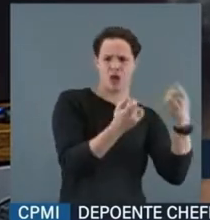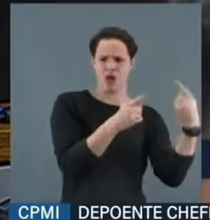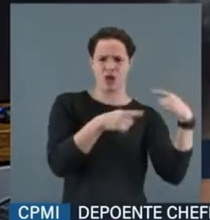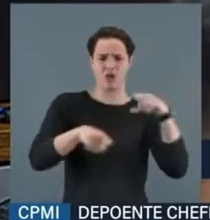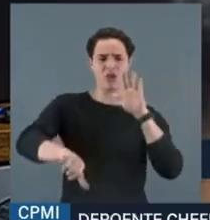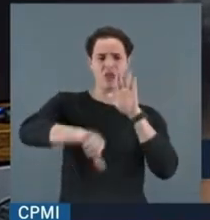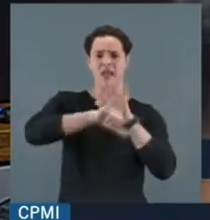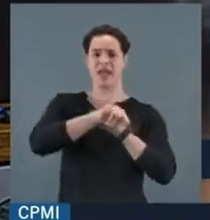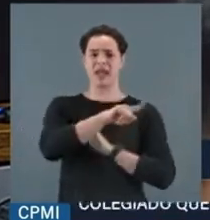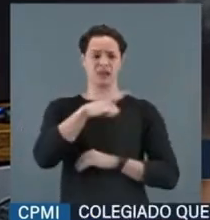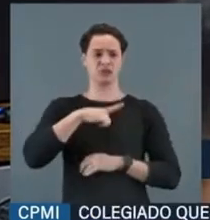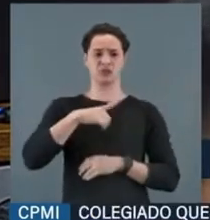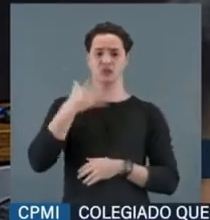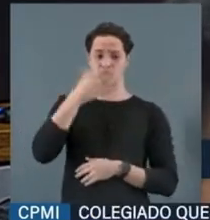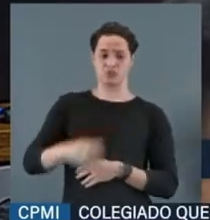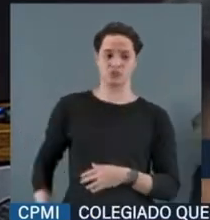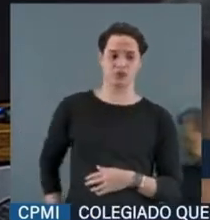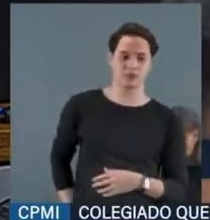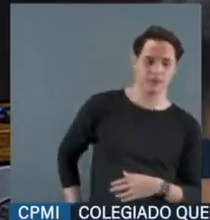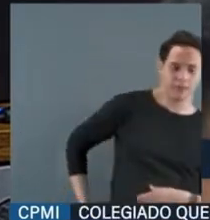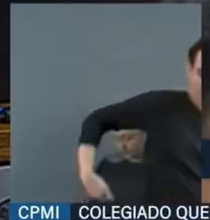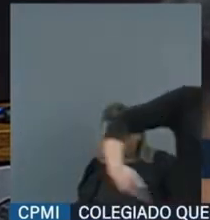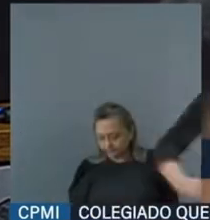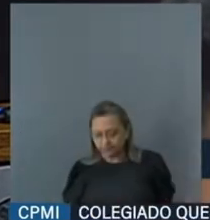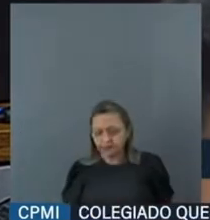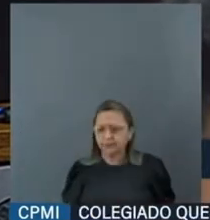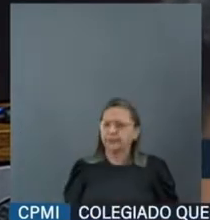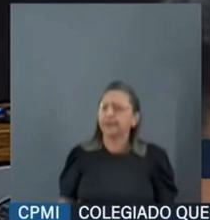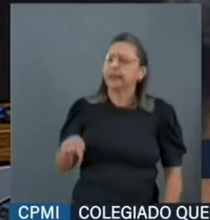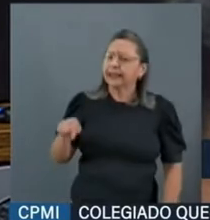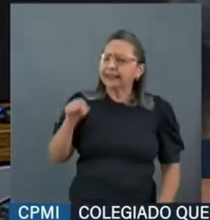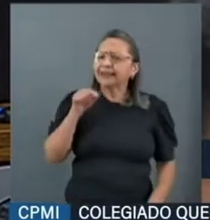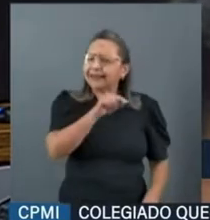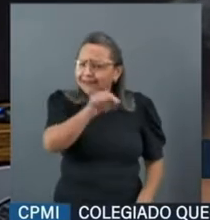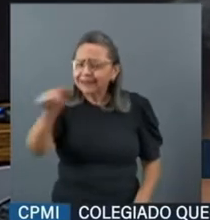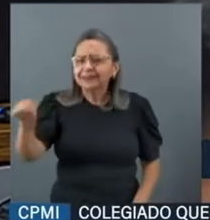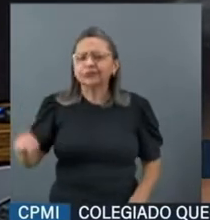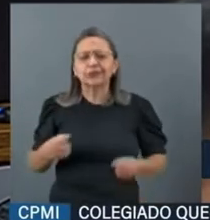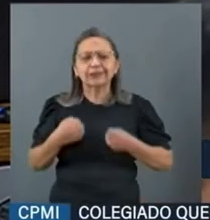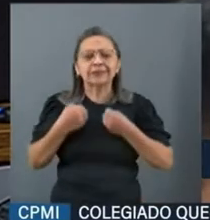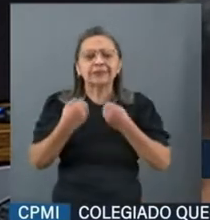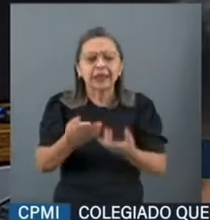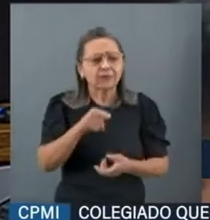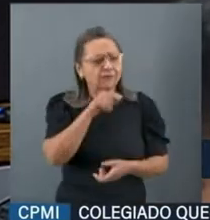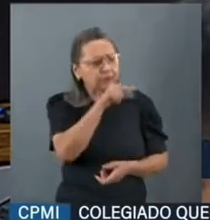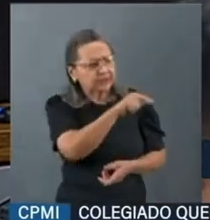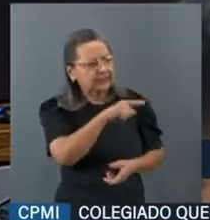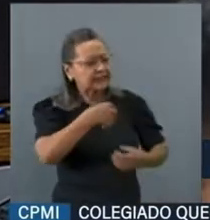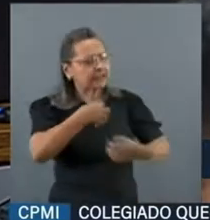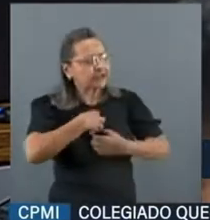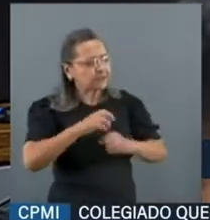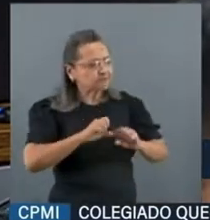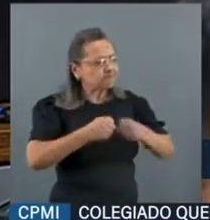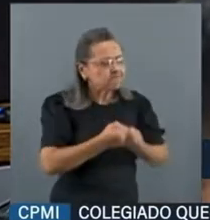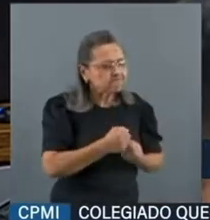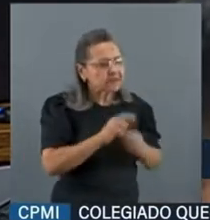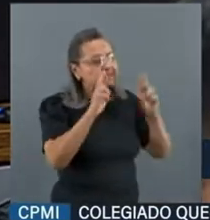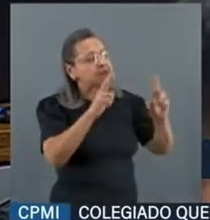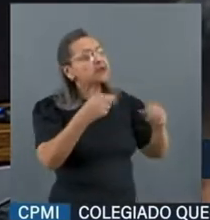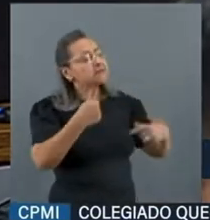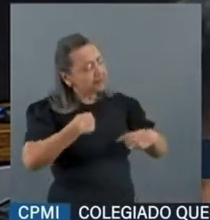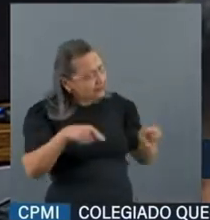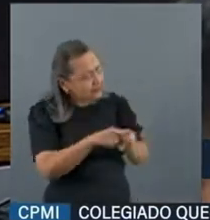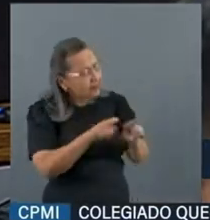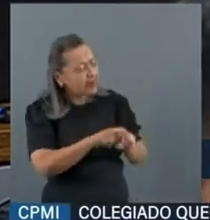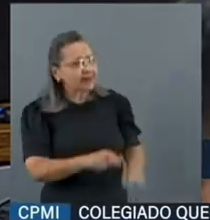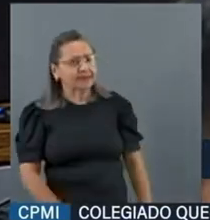no Brasil ele tinha um discurso muito forte e isso alimentou a esperança do Senhor e minha também